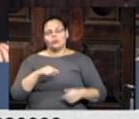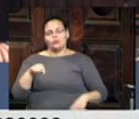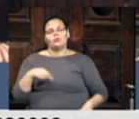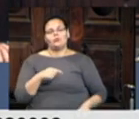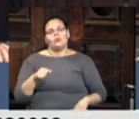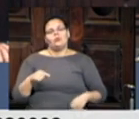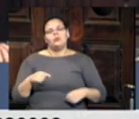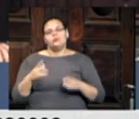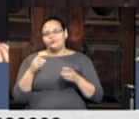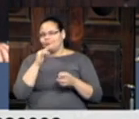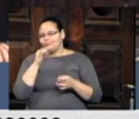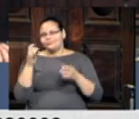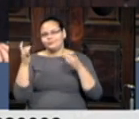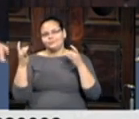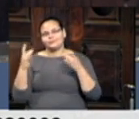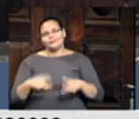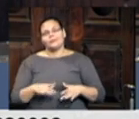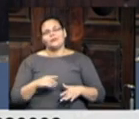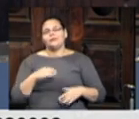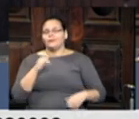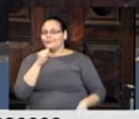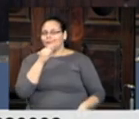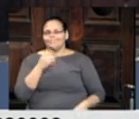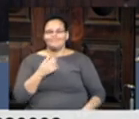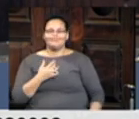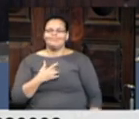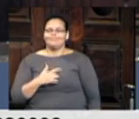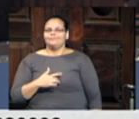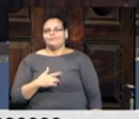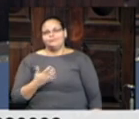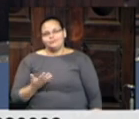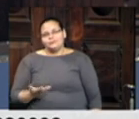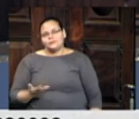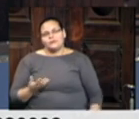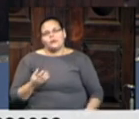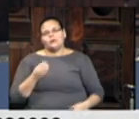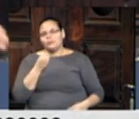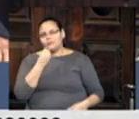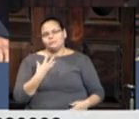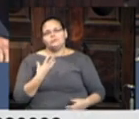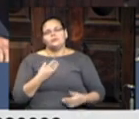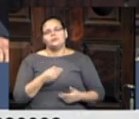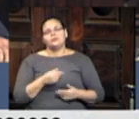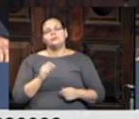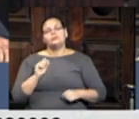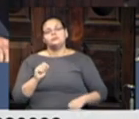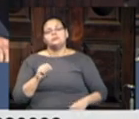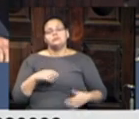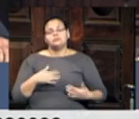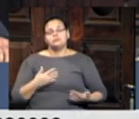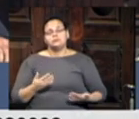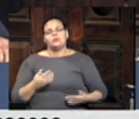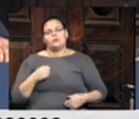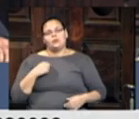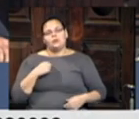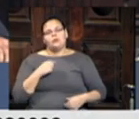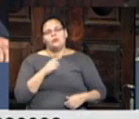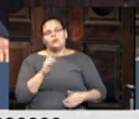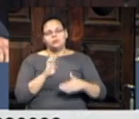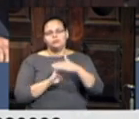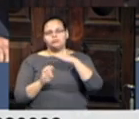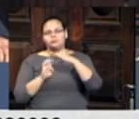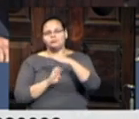Estamos abrindo mão, infelizmente, em benefício de